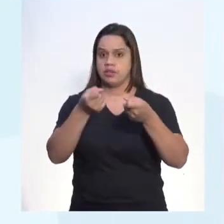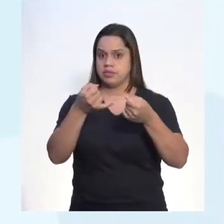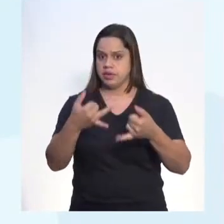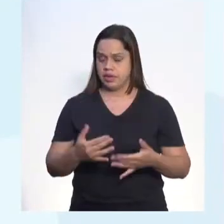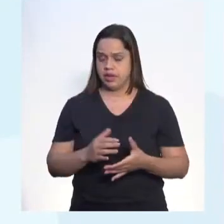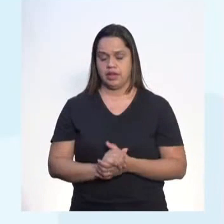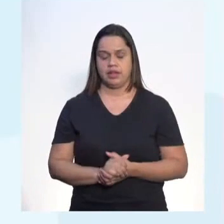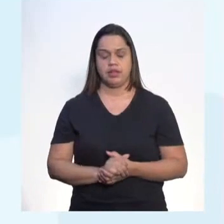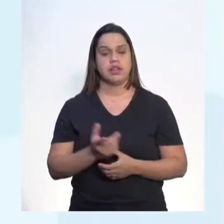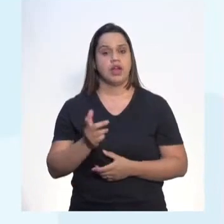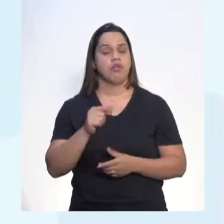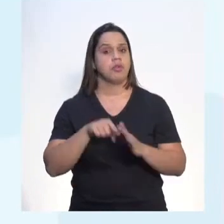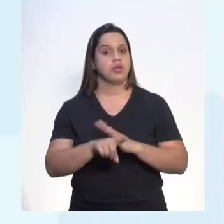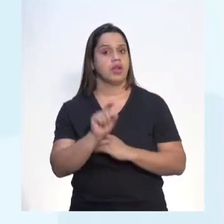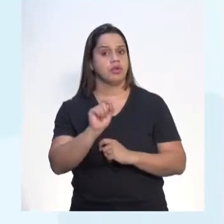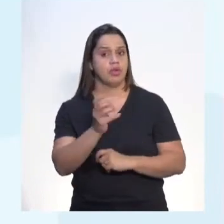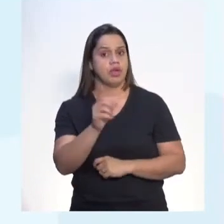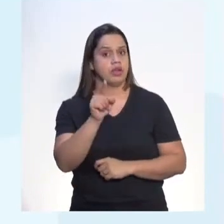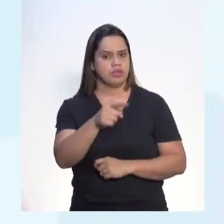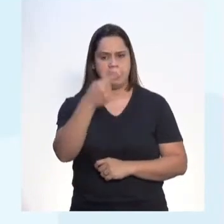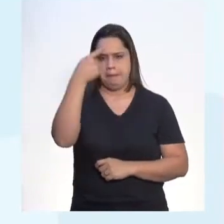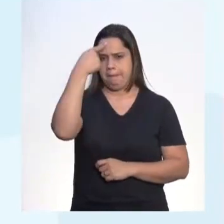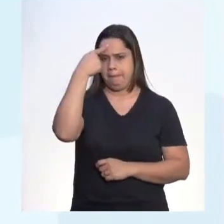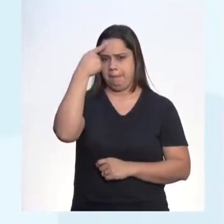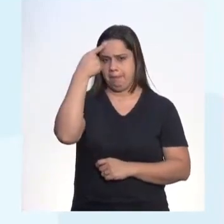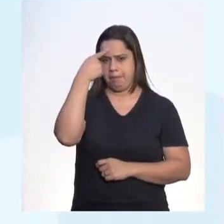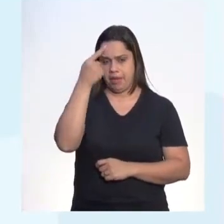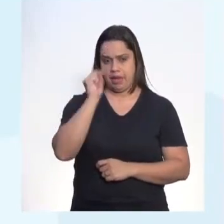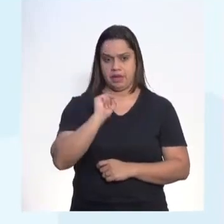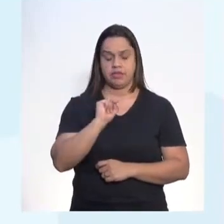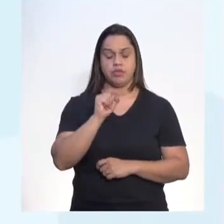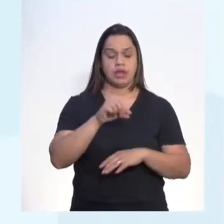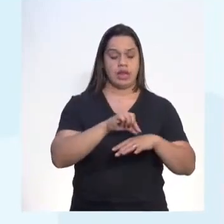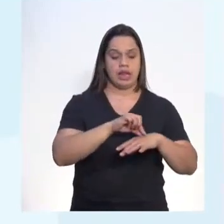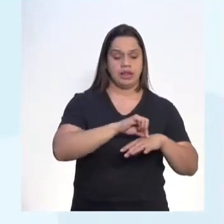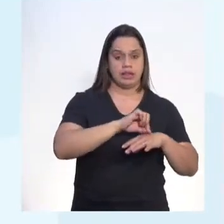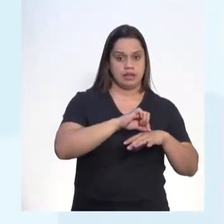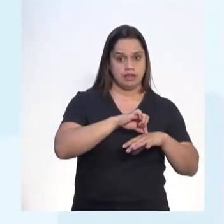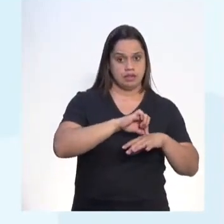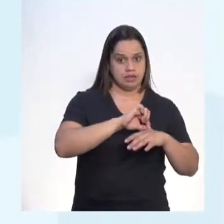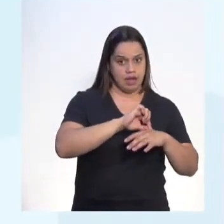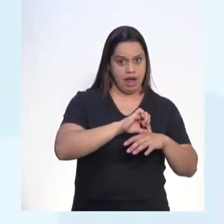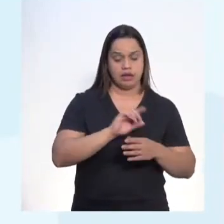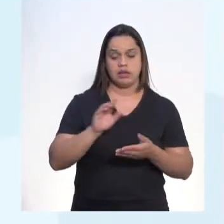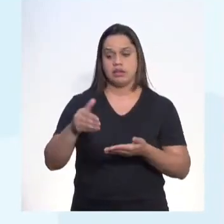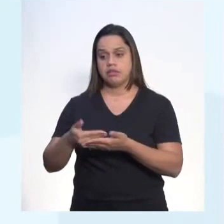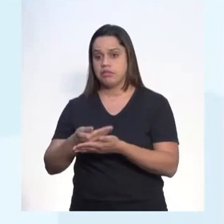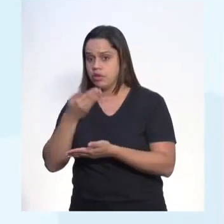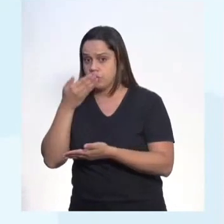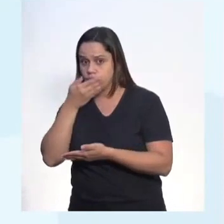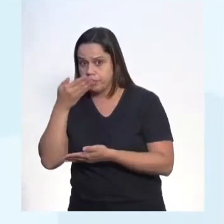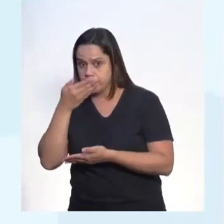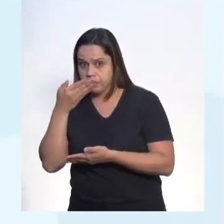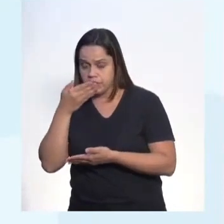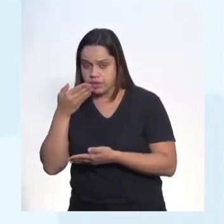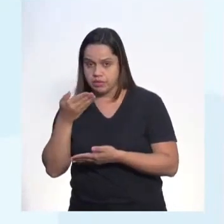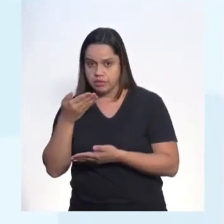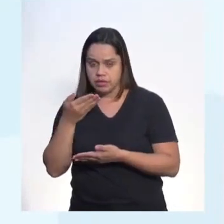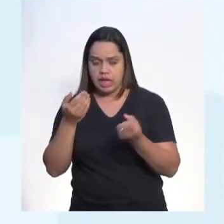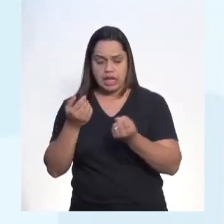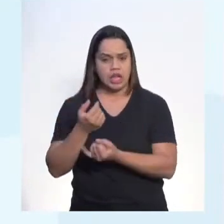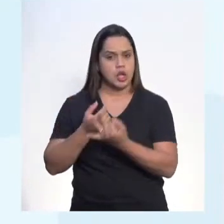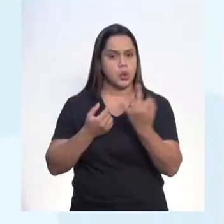é, eu quero que você pense nas carnes e nas sobremesas e